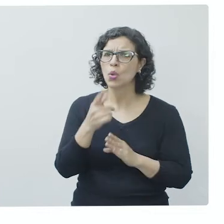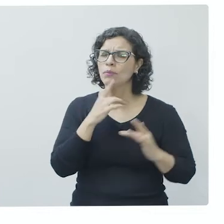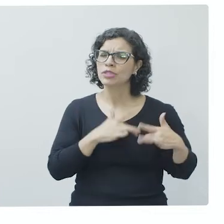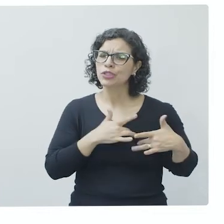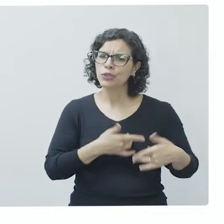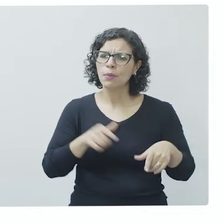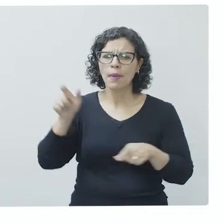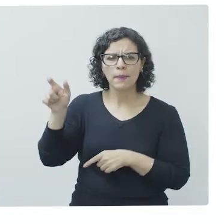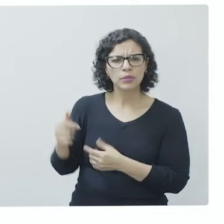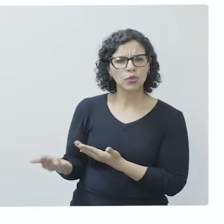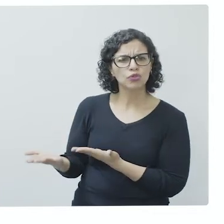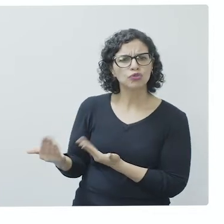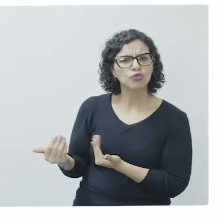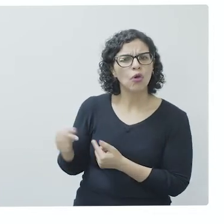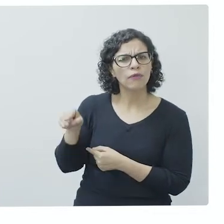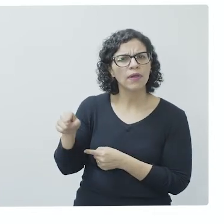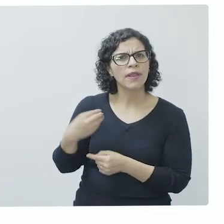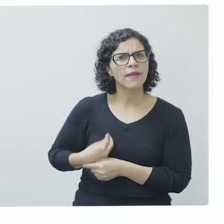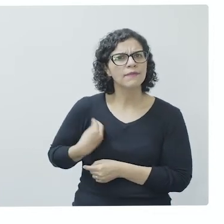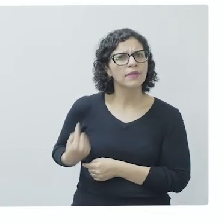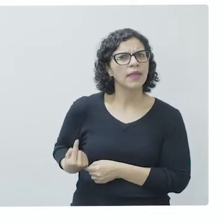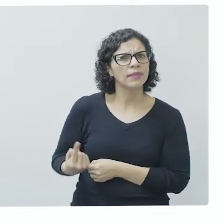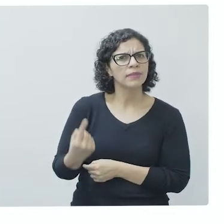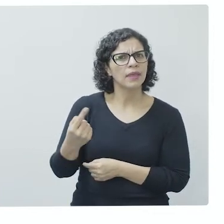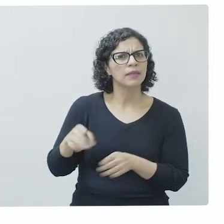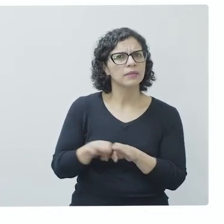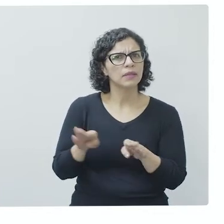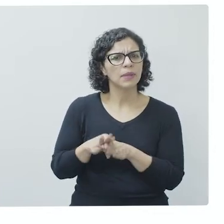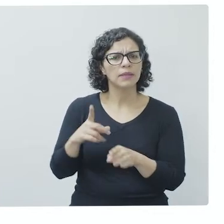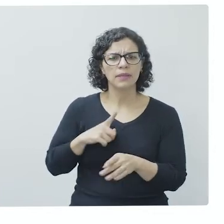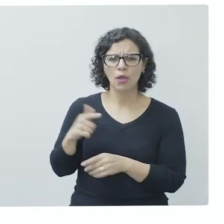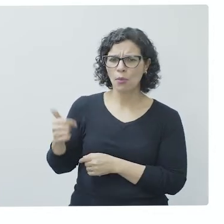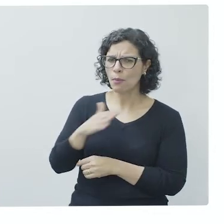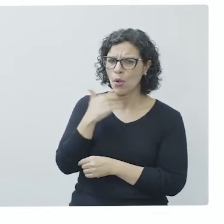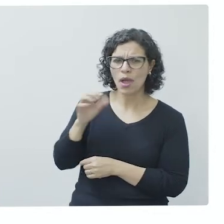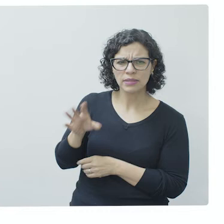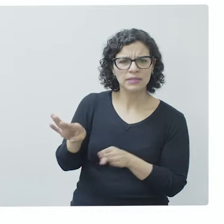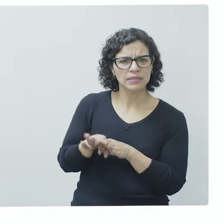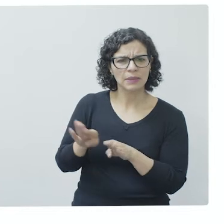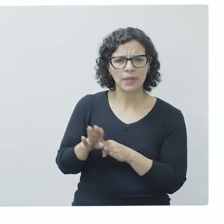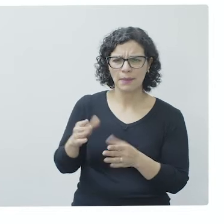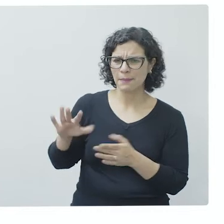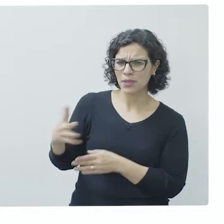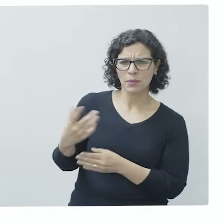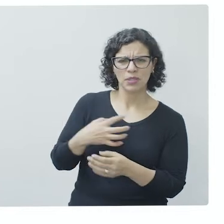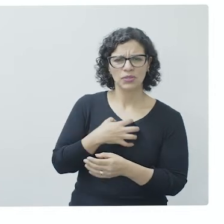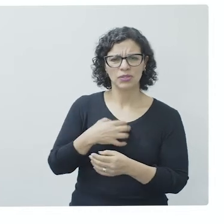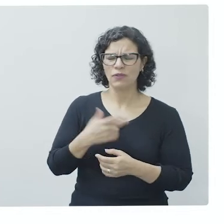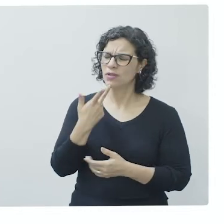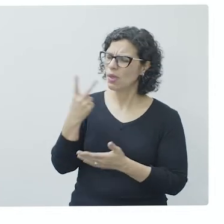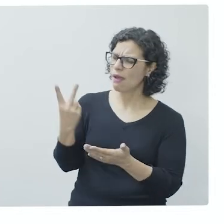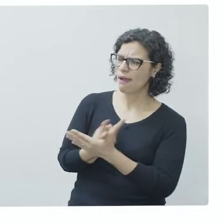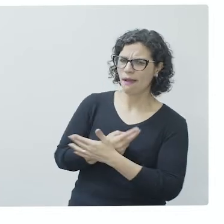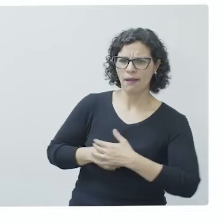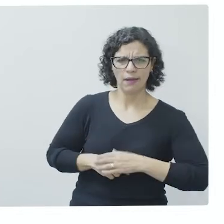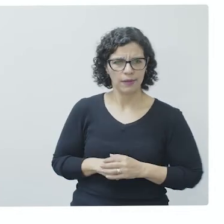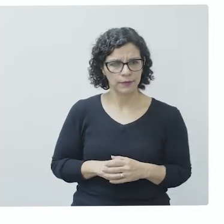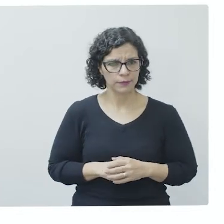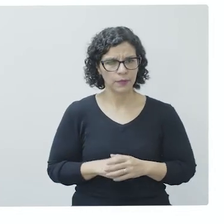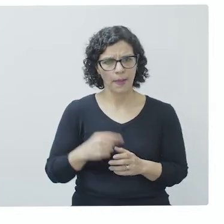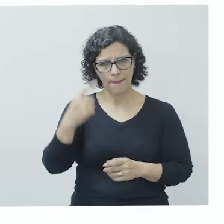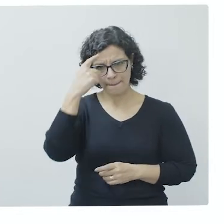pena. Uma pessoa tão jovem, com uma vida inteira pela frente, não podia morrer assim, sem mais ou menos. Isso está muito